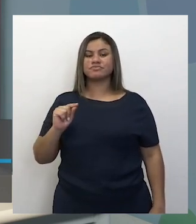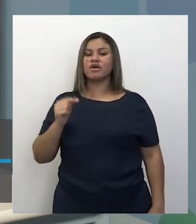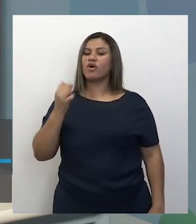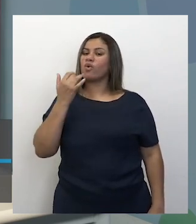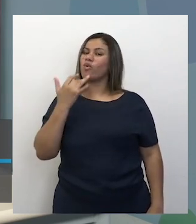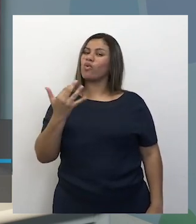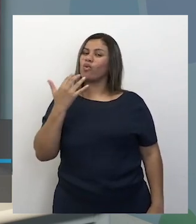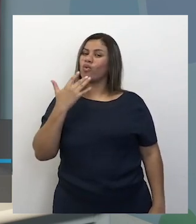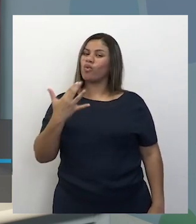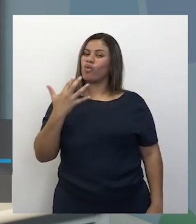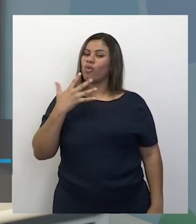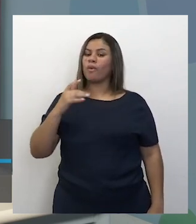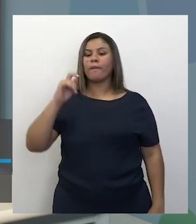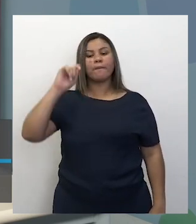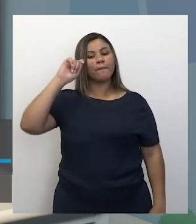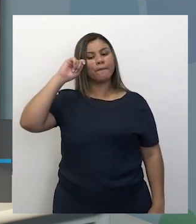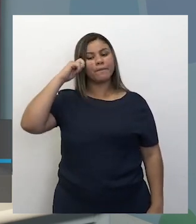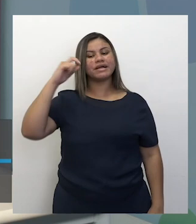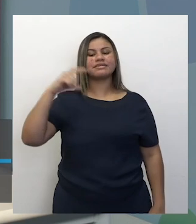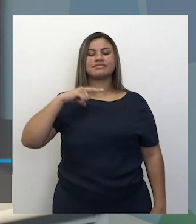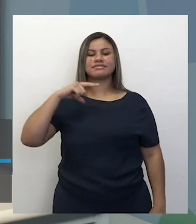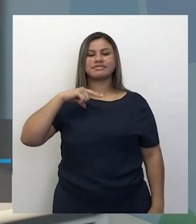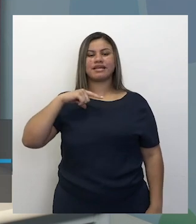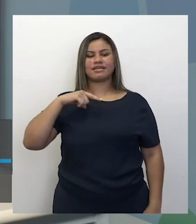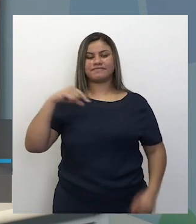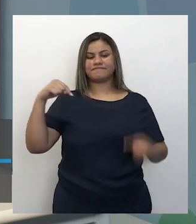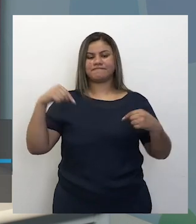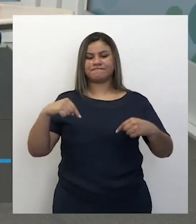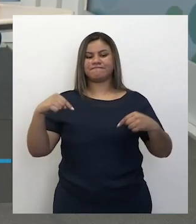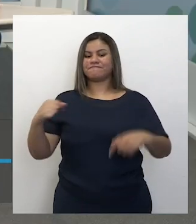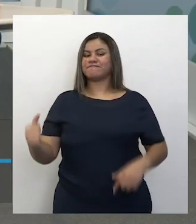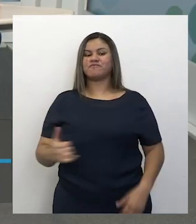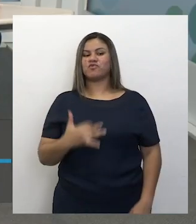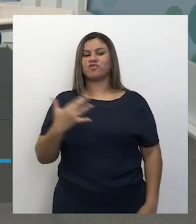cores pretas tem no estúdio, professor? Nossa.